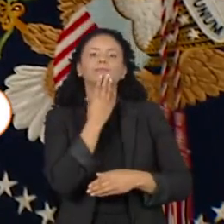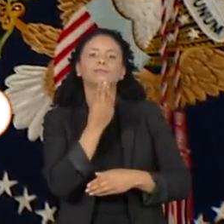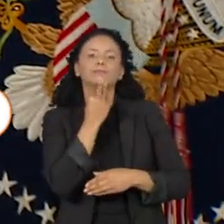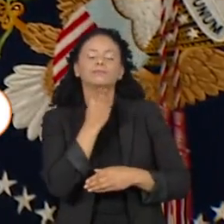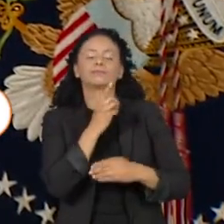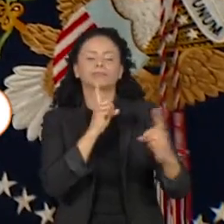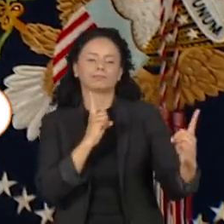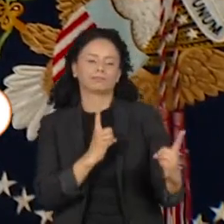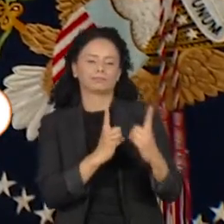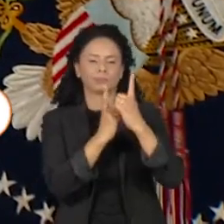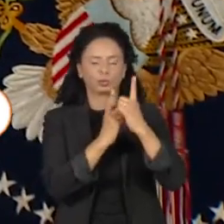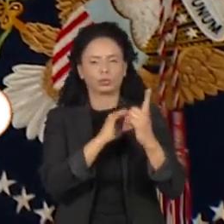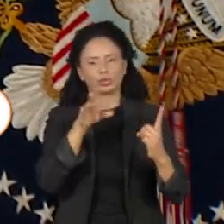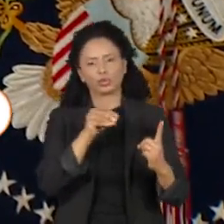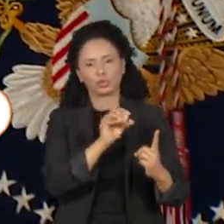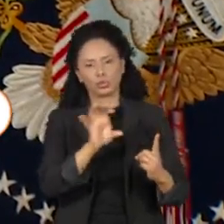presidente norte-americano